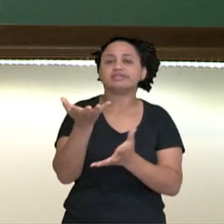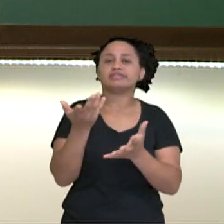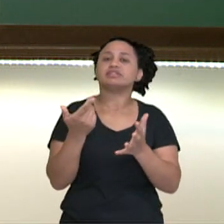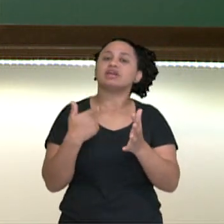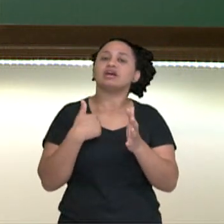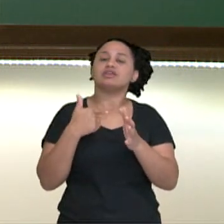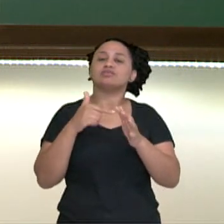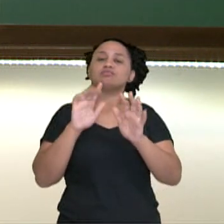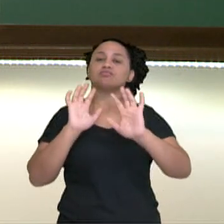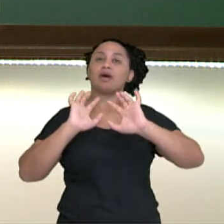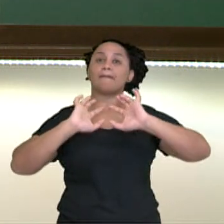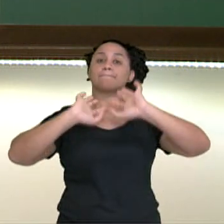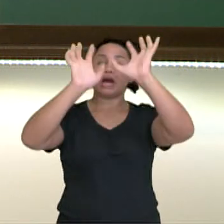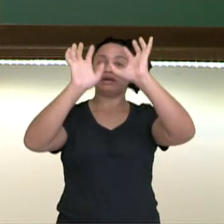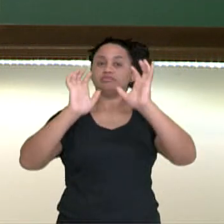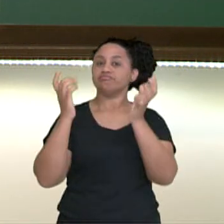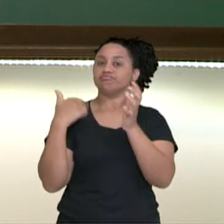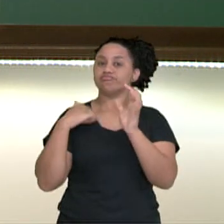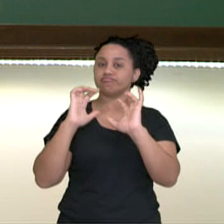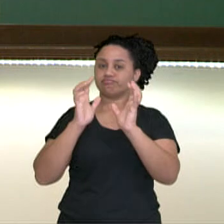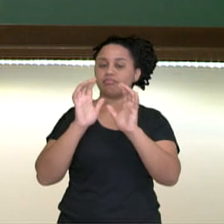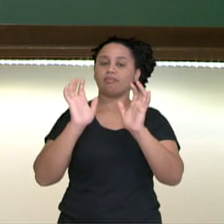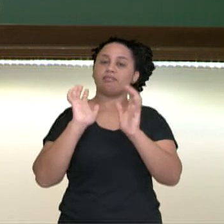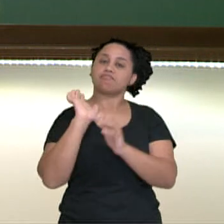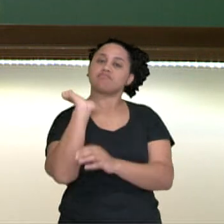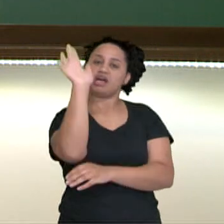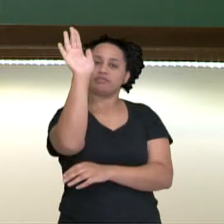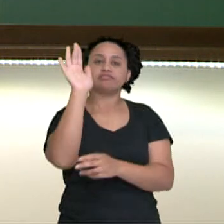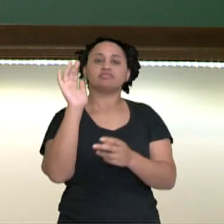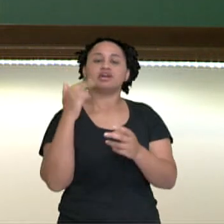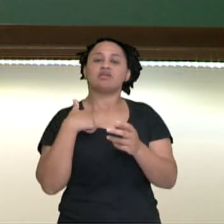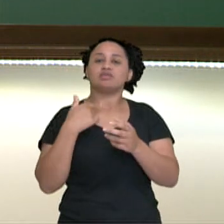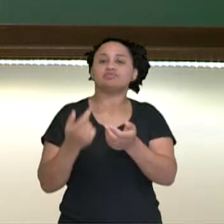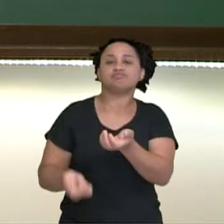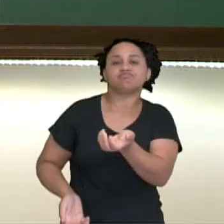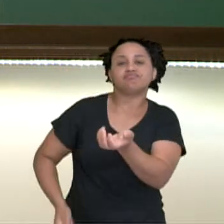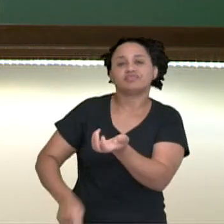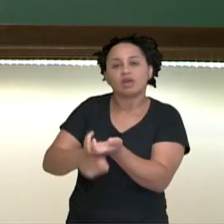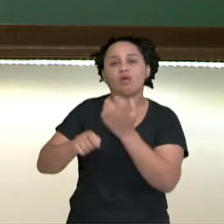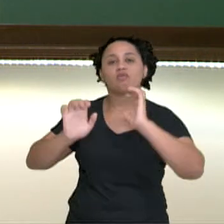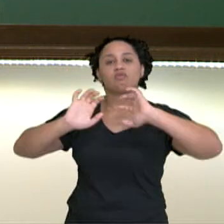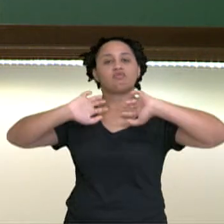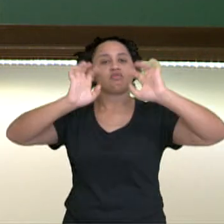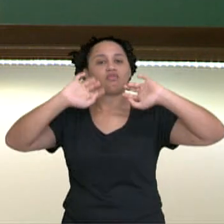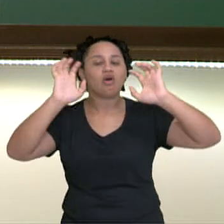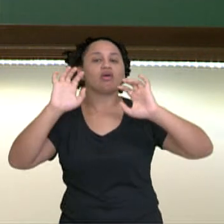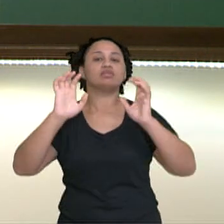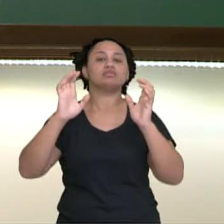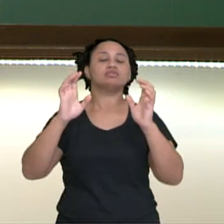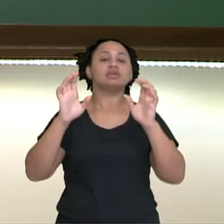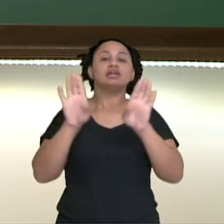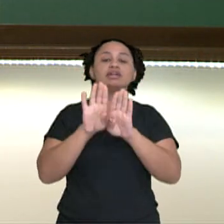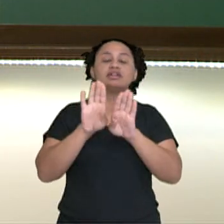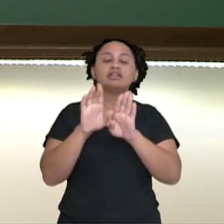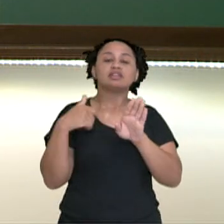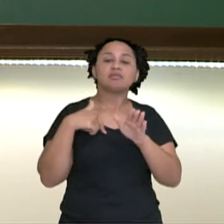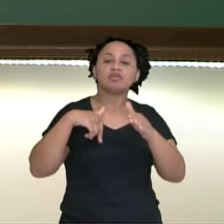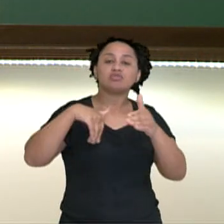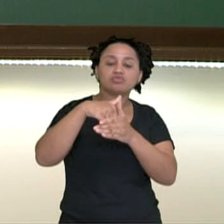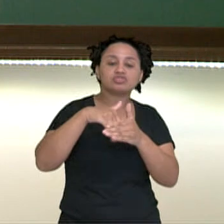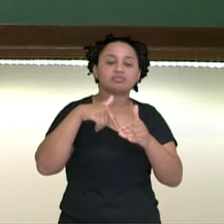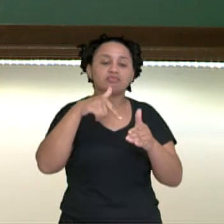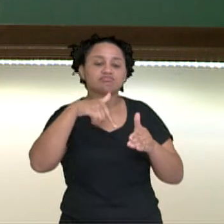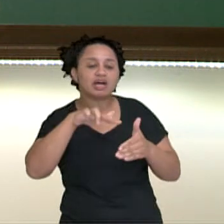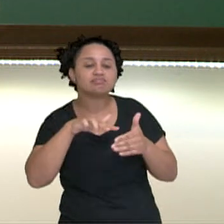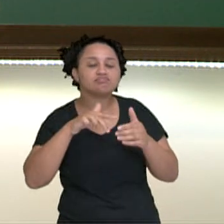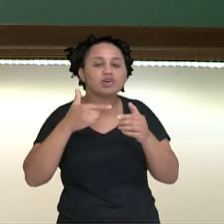um arremesso de uma bola de basquete, quando faz um saque lá no vôlei e quando faz uma cobrança de falta ou um